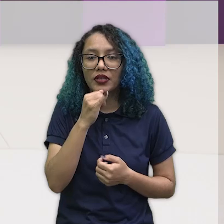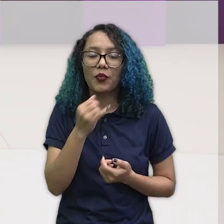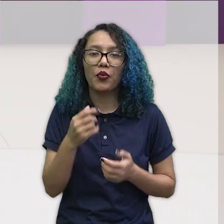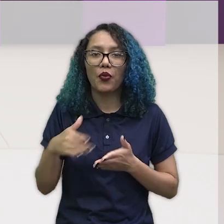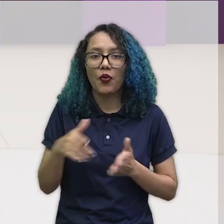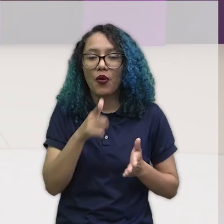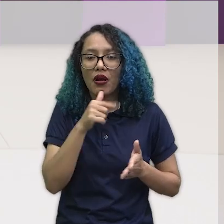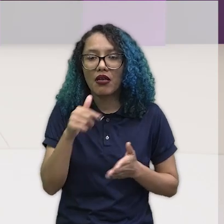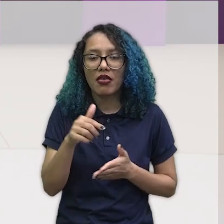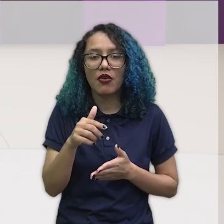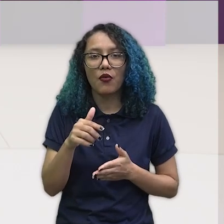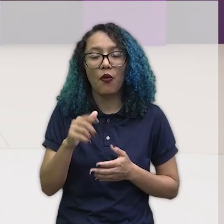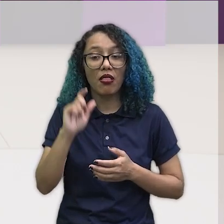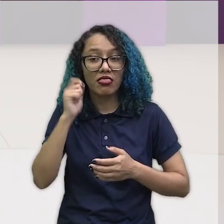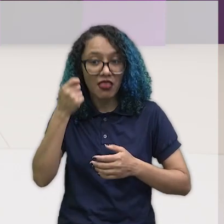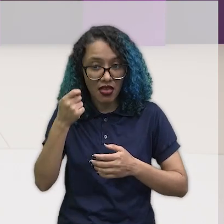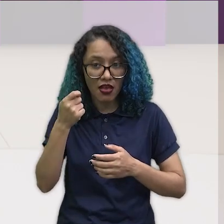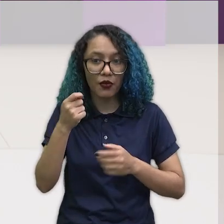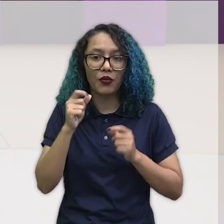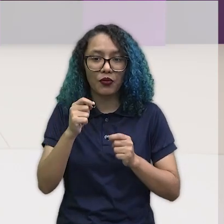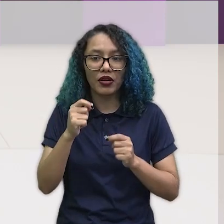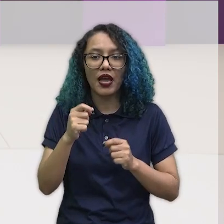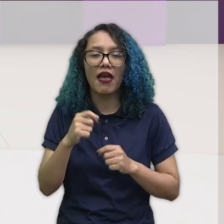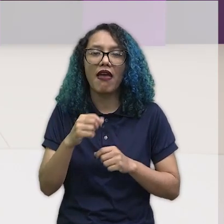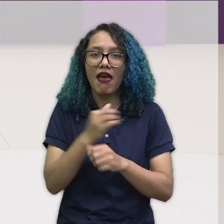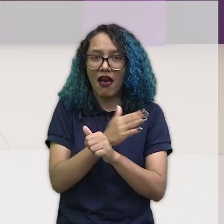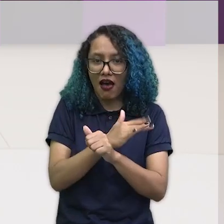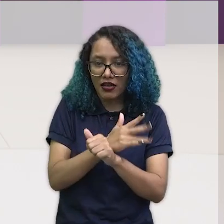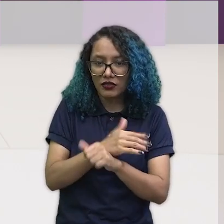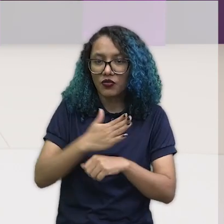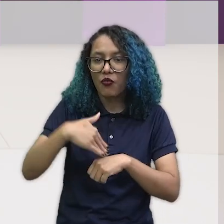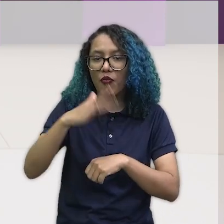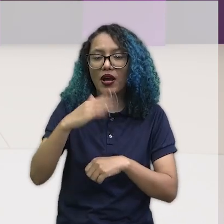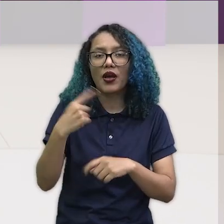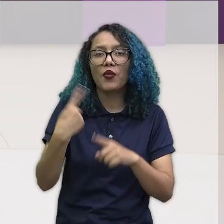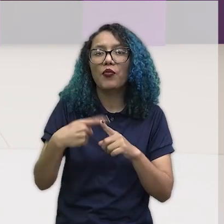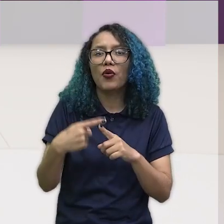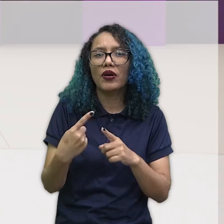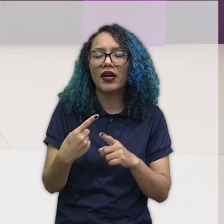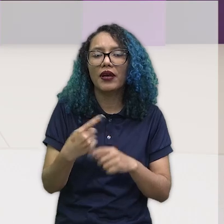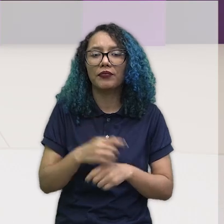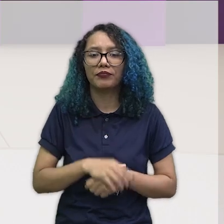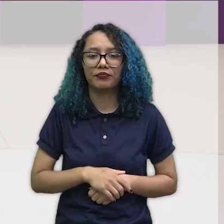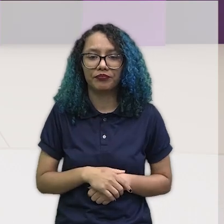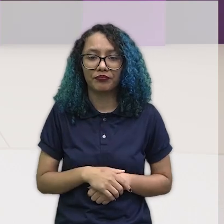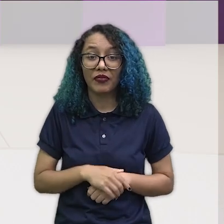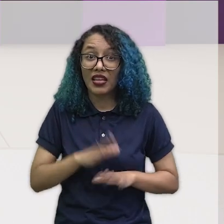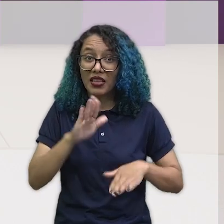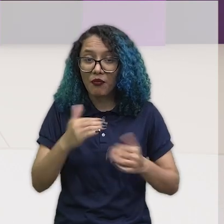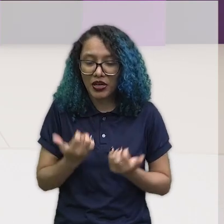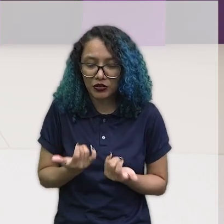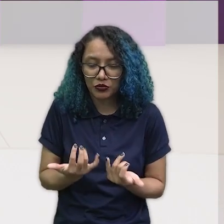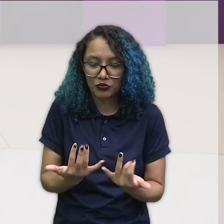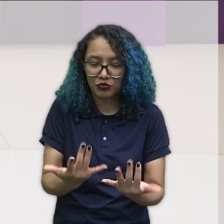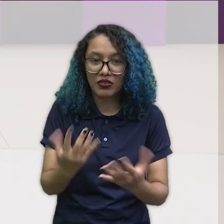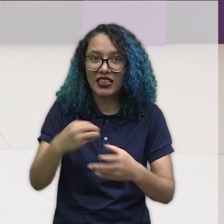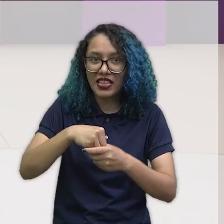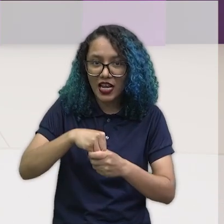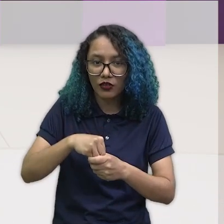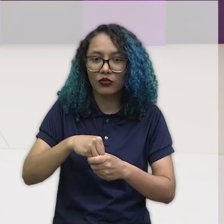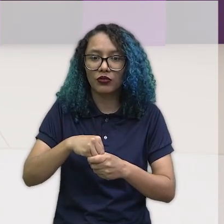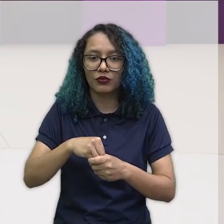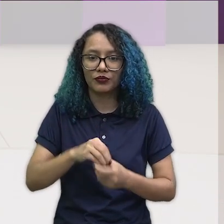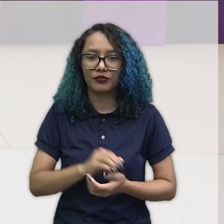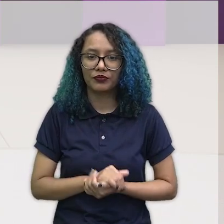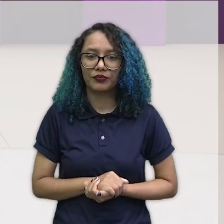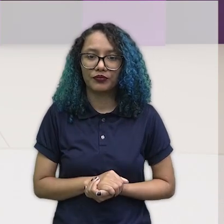ácido, devido à presença de ácidos úmicos provenientes da decomposição da vegetação presente ali.